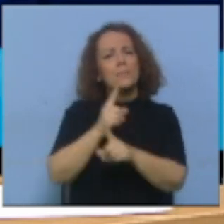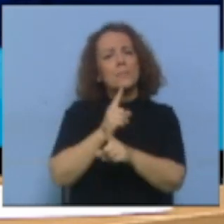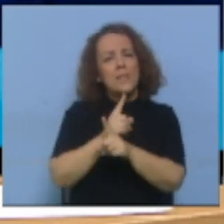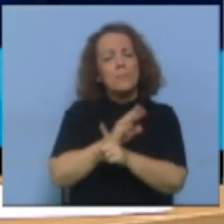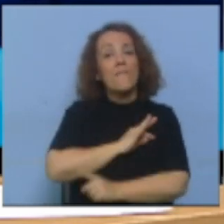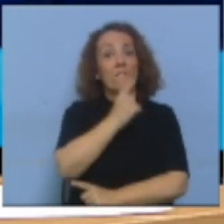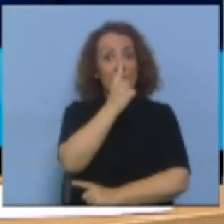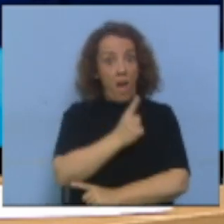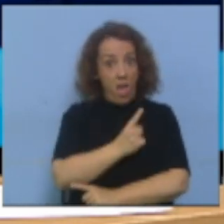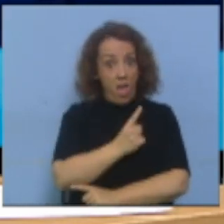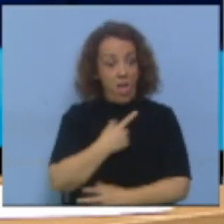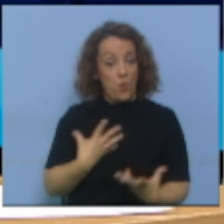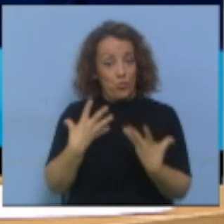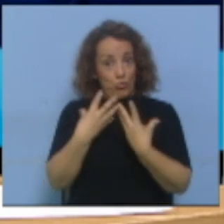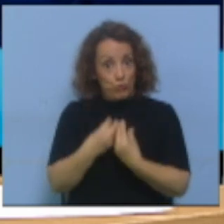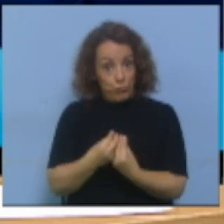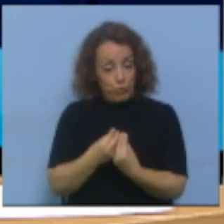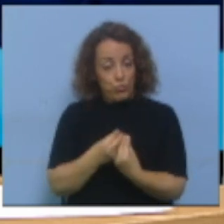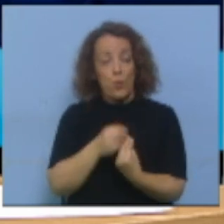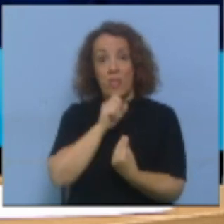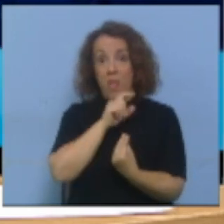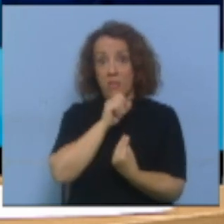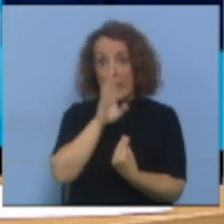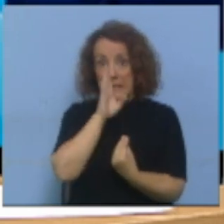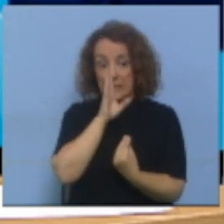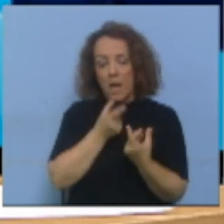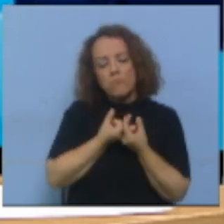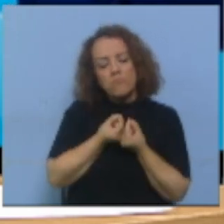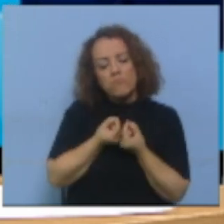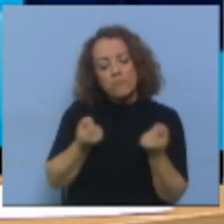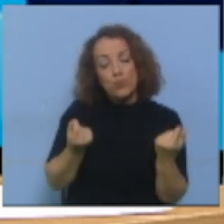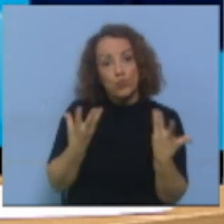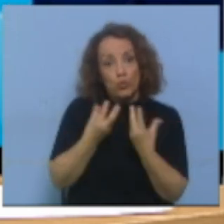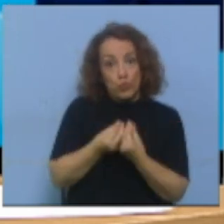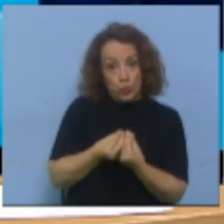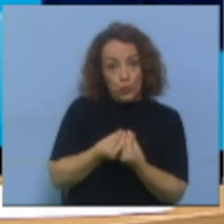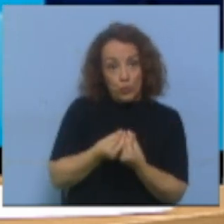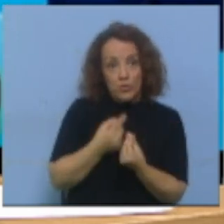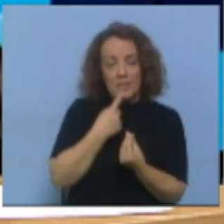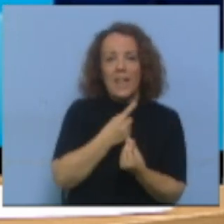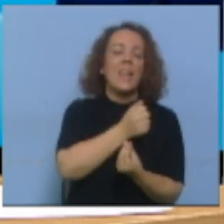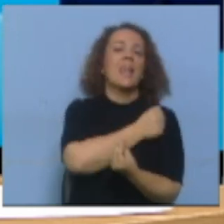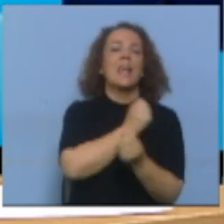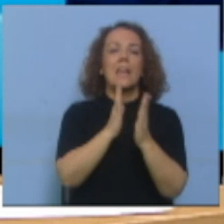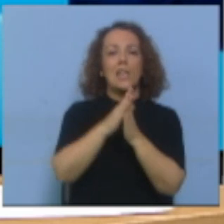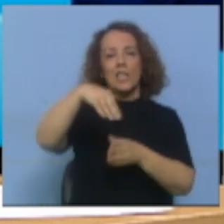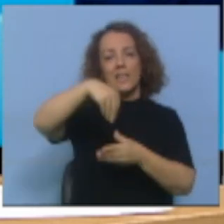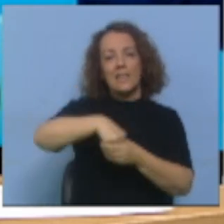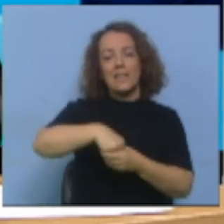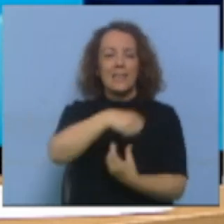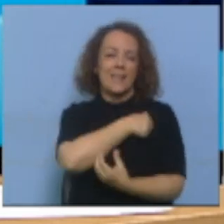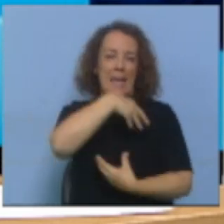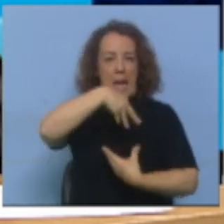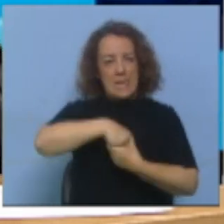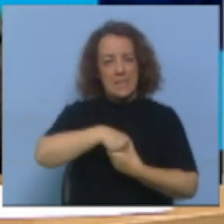da fé, e se formos capazes de rezar juntos, aquilo que nós chamamos a igreja doméstica, potenciar a igreja doméstica,